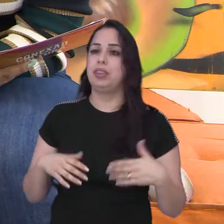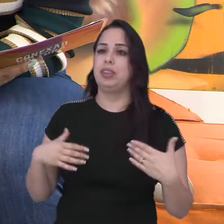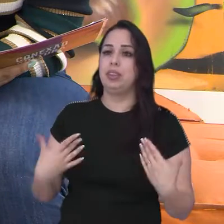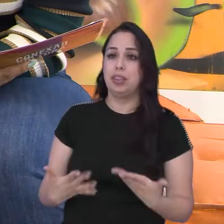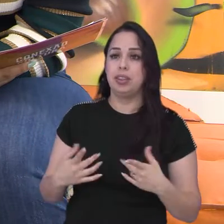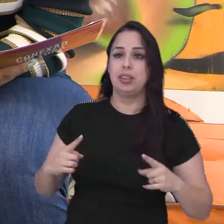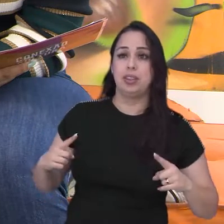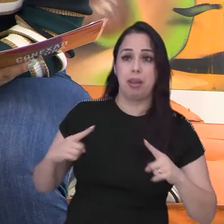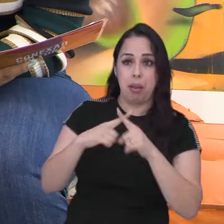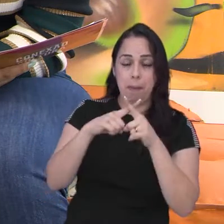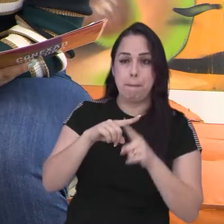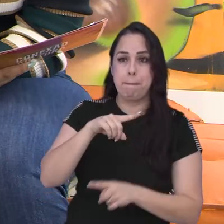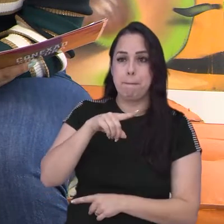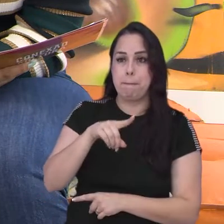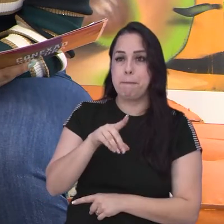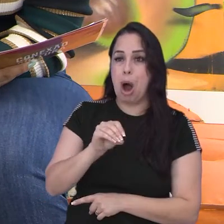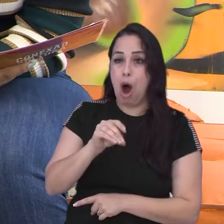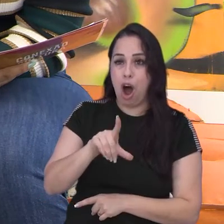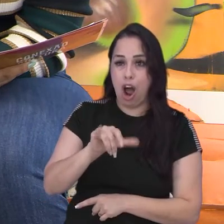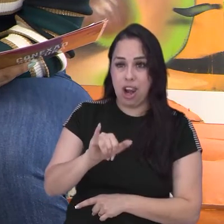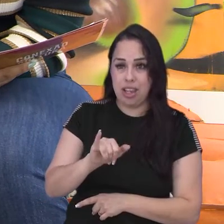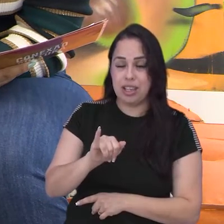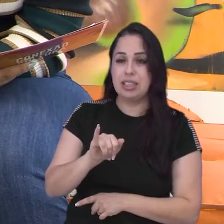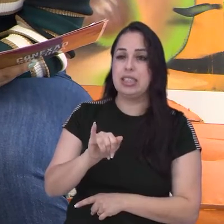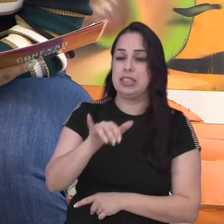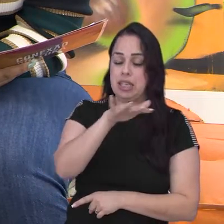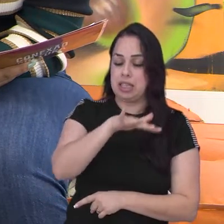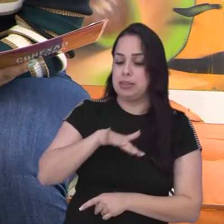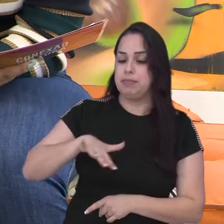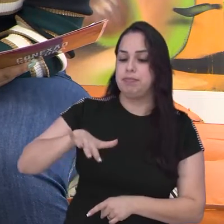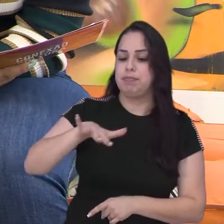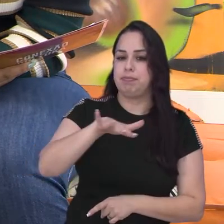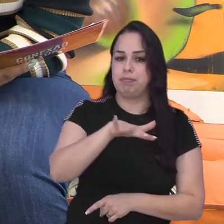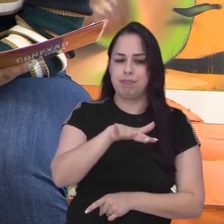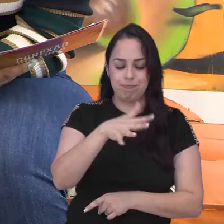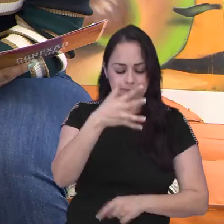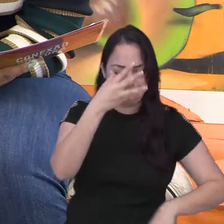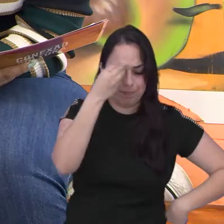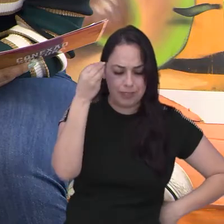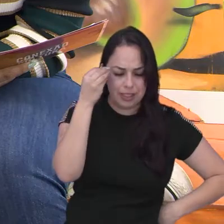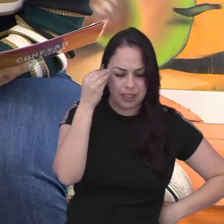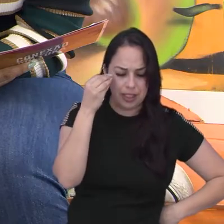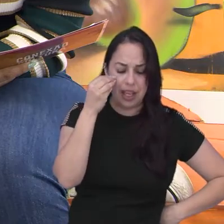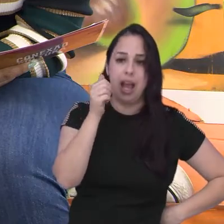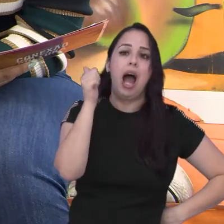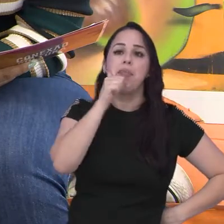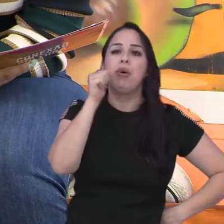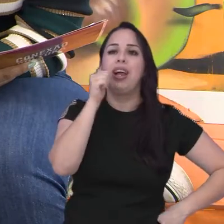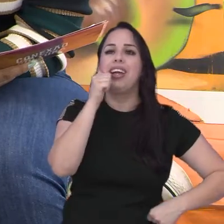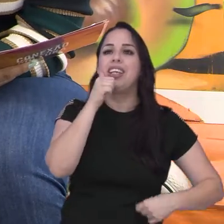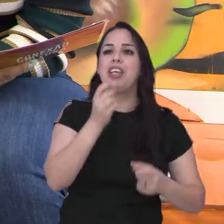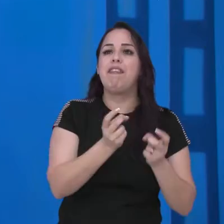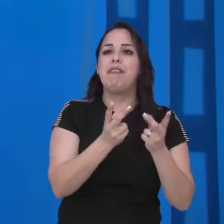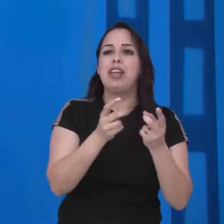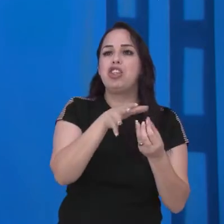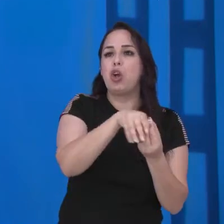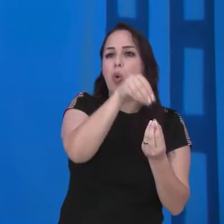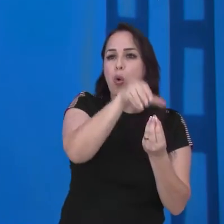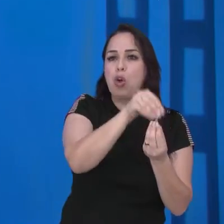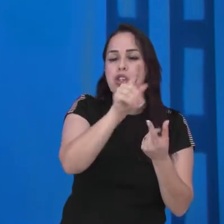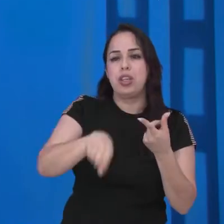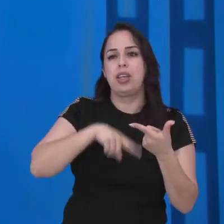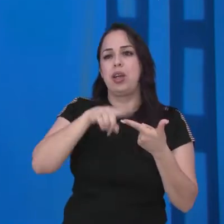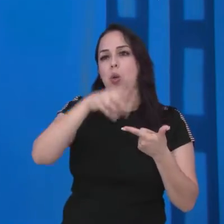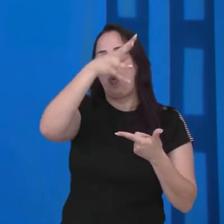a batalha do Poli também movimenta ali eu esqueci o nome da senhora, que vende coxinha ali, que vende seu